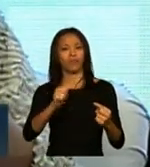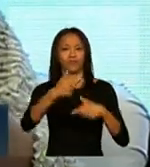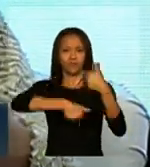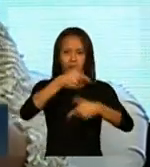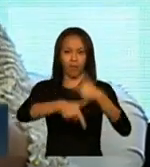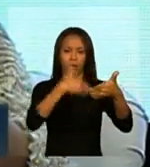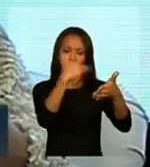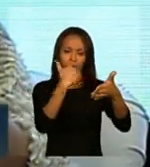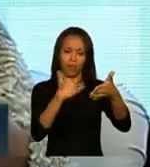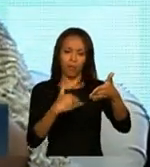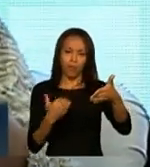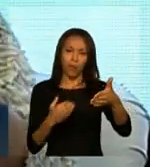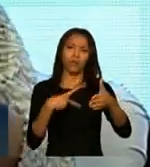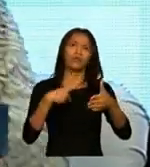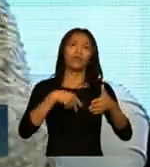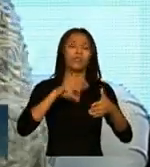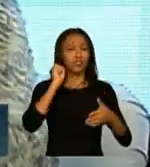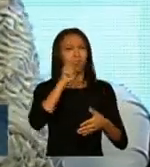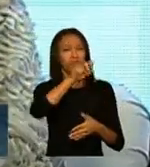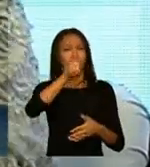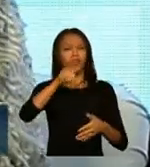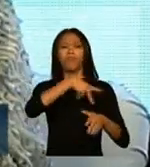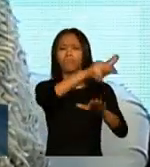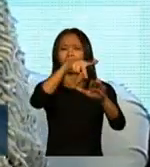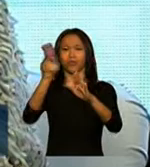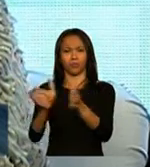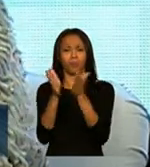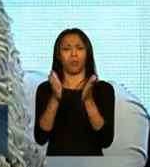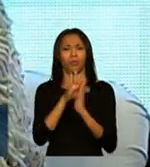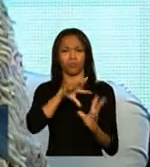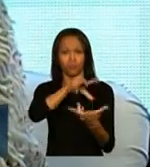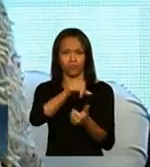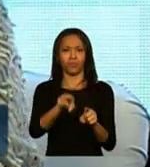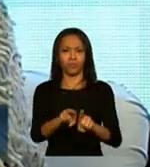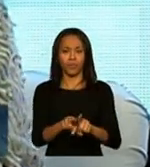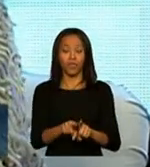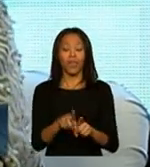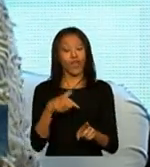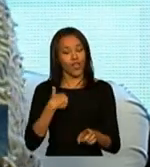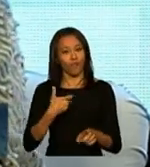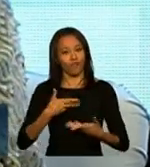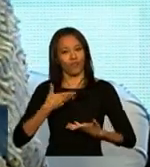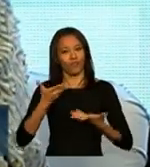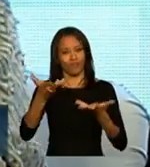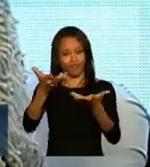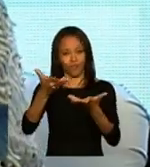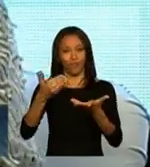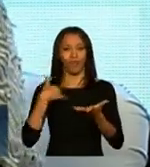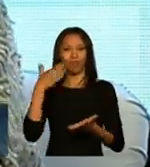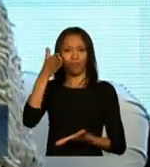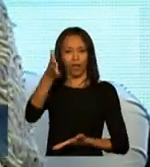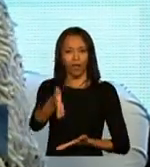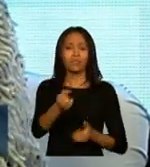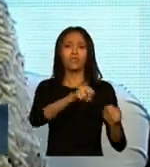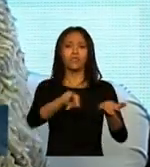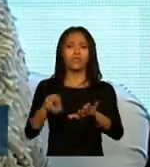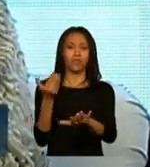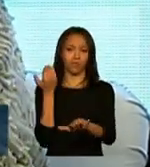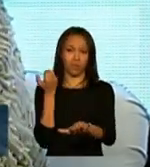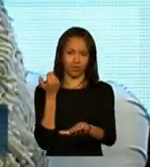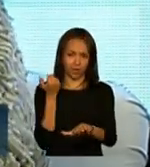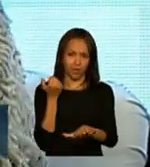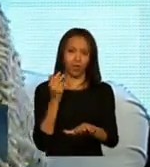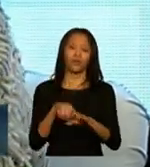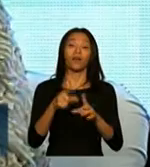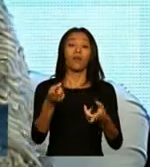em países pobres no mundo todo. Então, eu tive a alegria de poder ir comemorar os 10 anos do Bolsa Família a semana passada com o